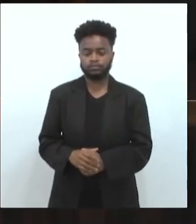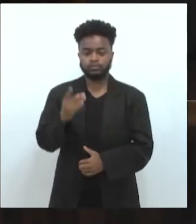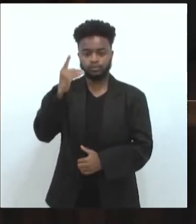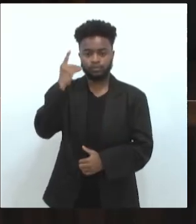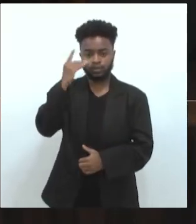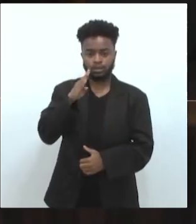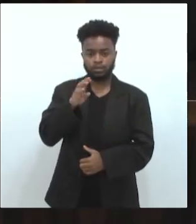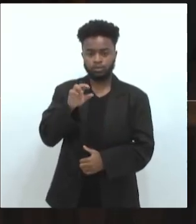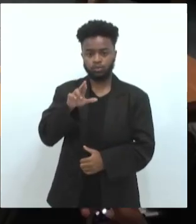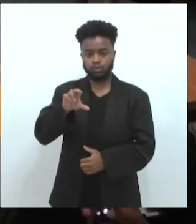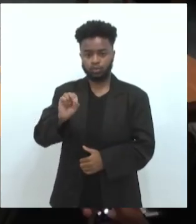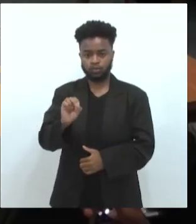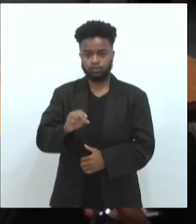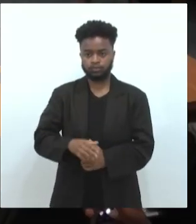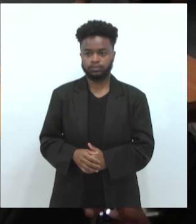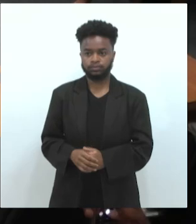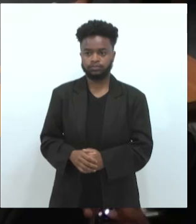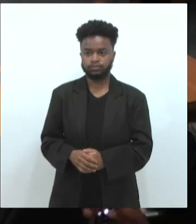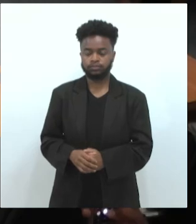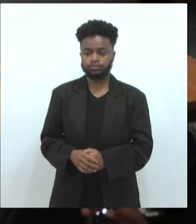deputado Bruno Boareto.